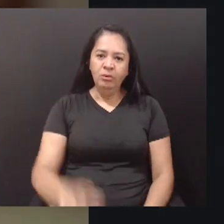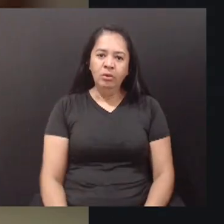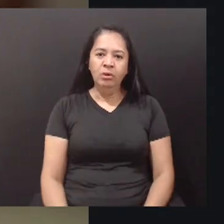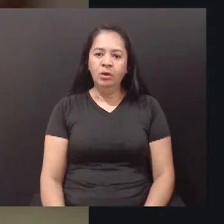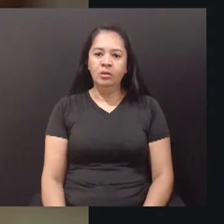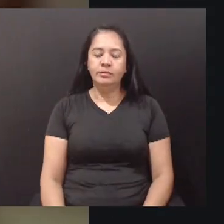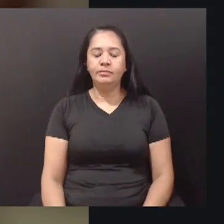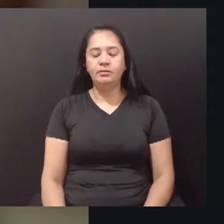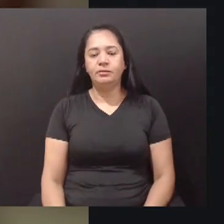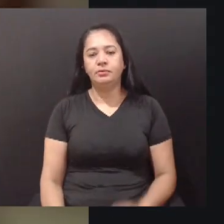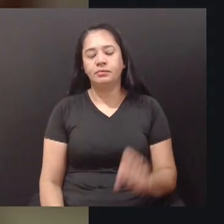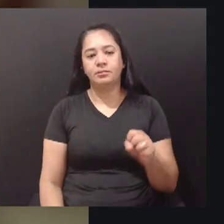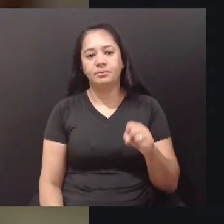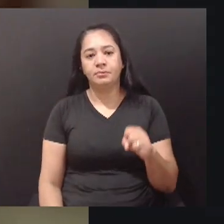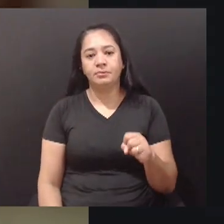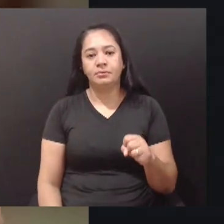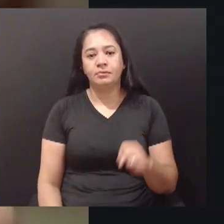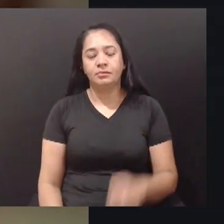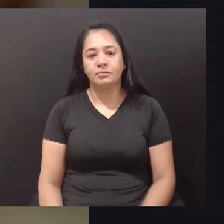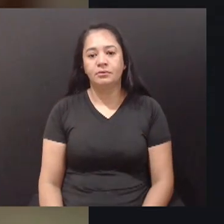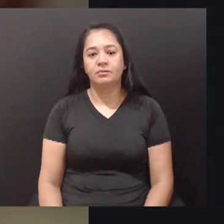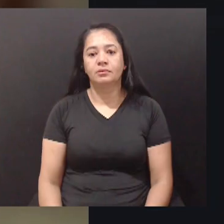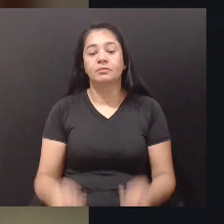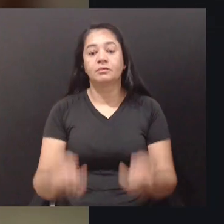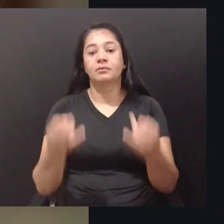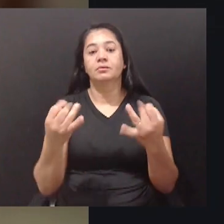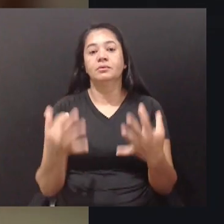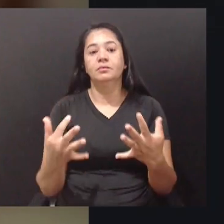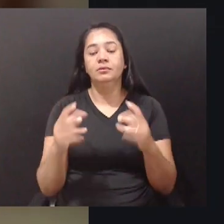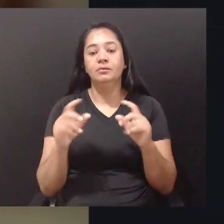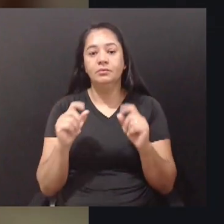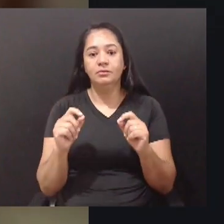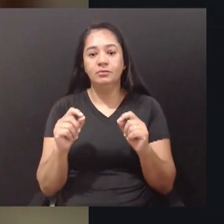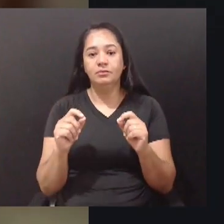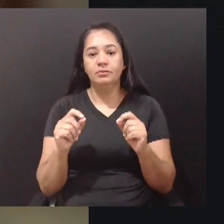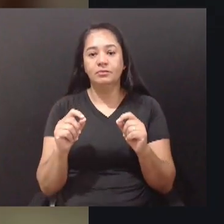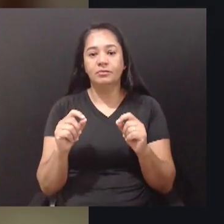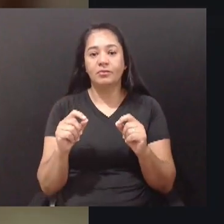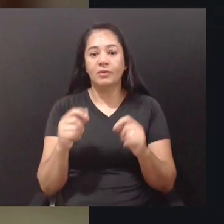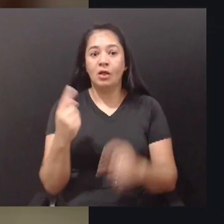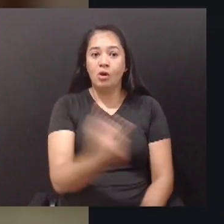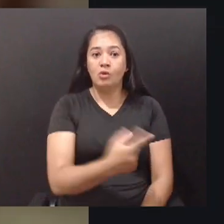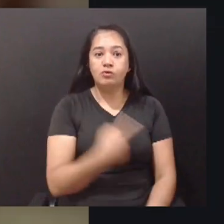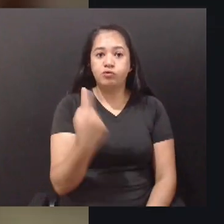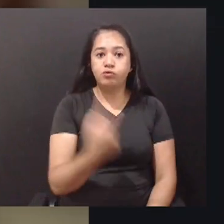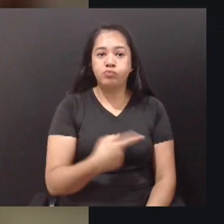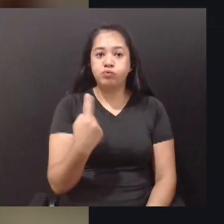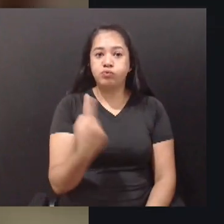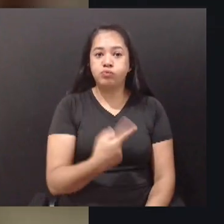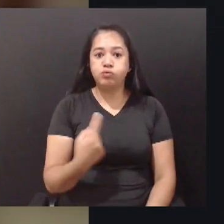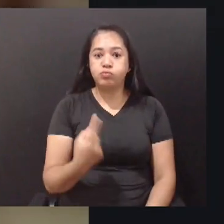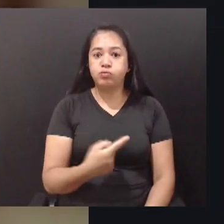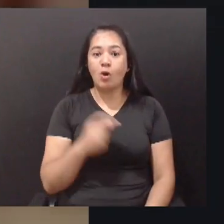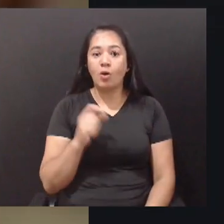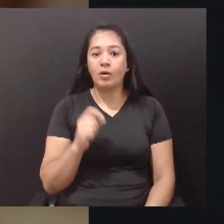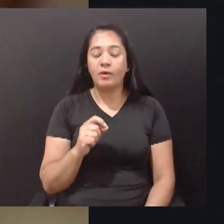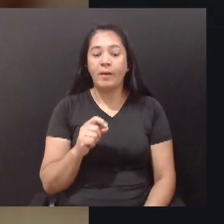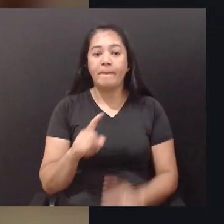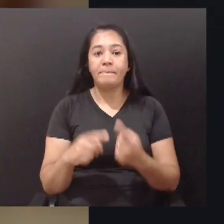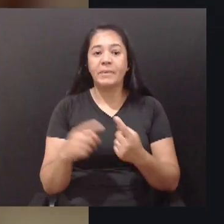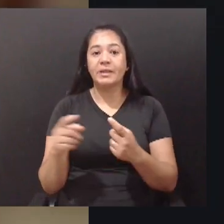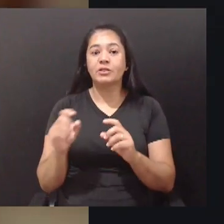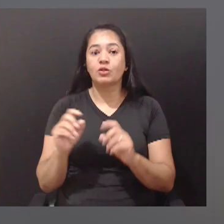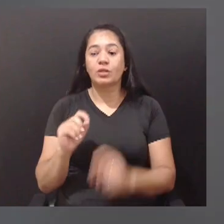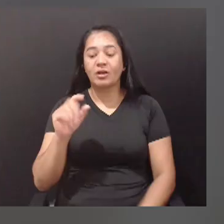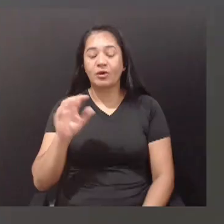Sim, sim, existe uma explicação. Na realidade, não foi o tornado que migrou no Brasil, foi a frente fria que se